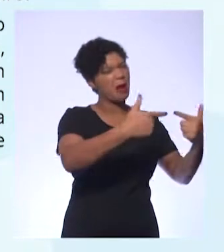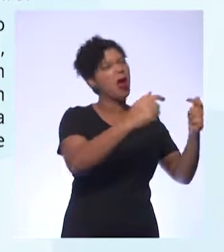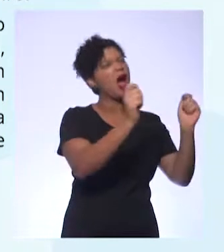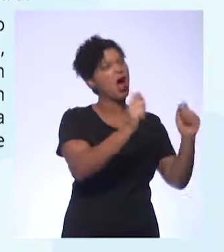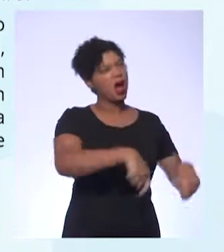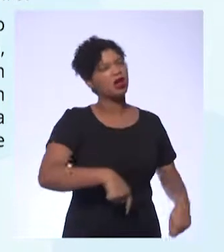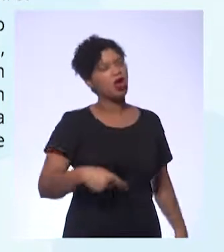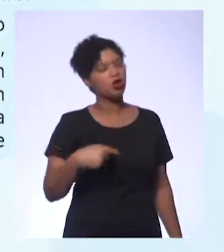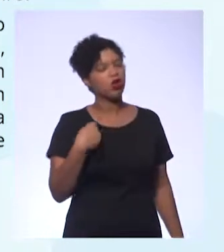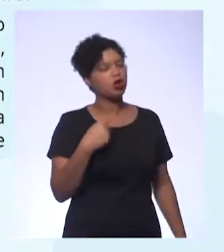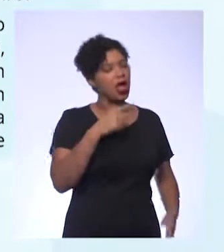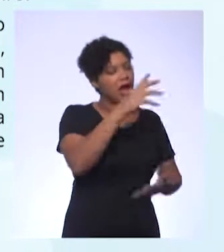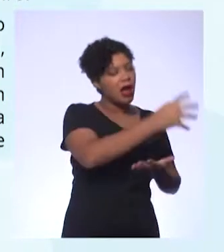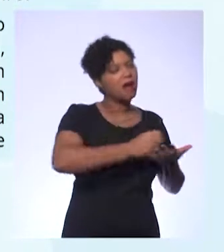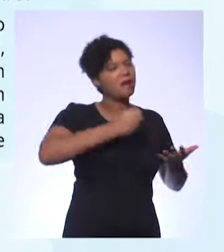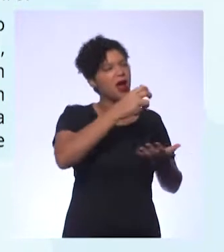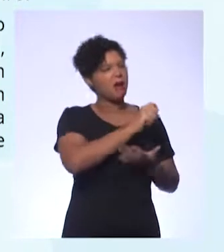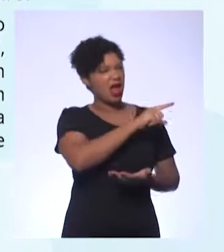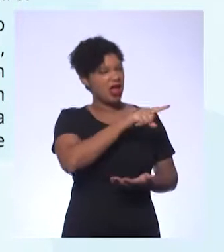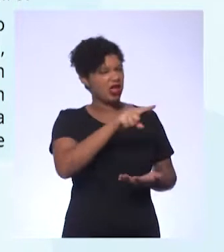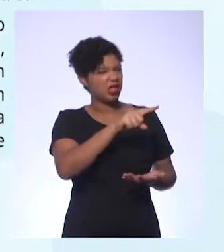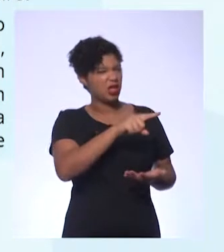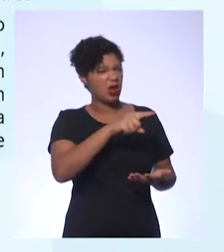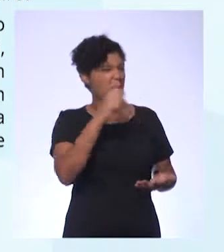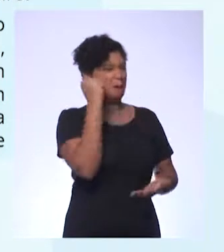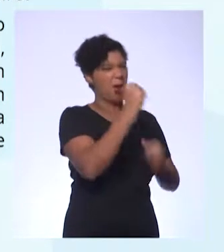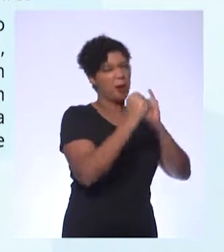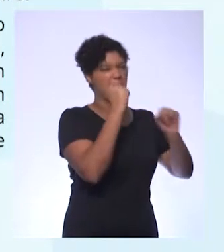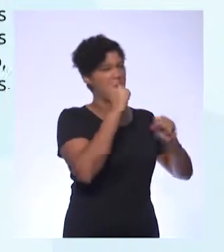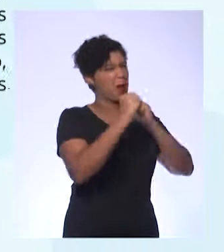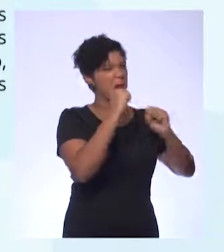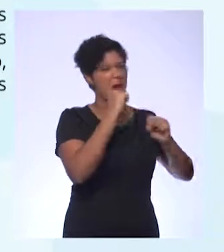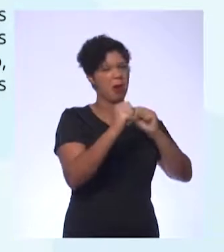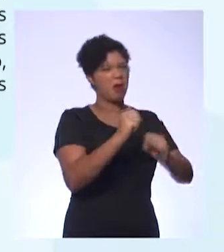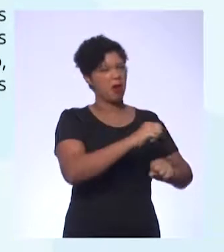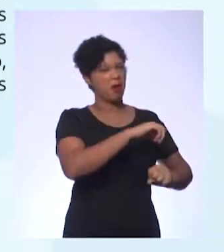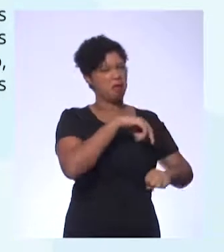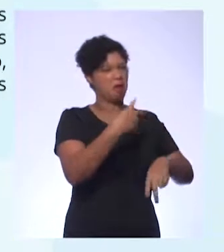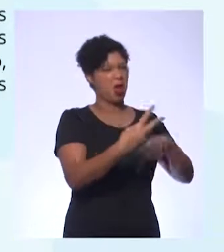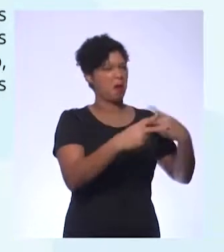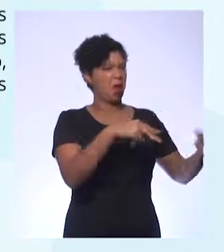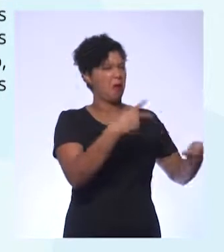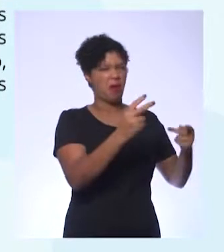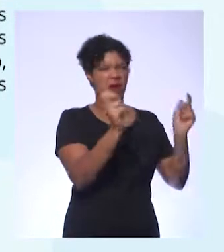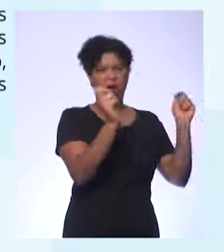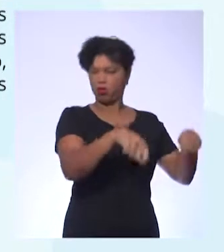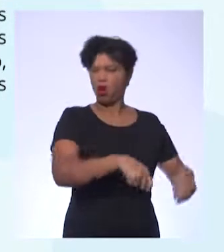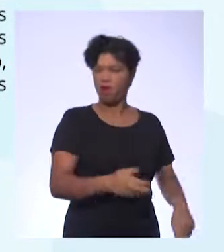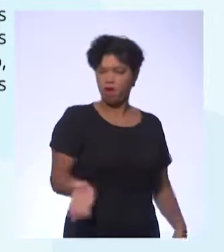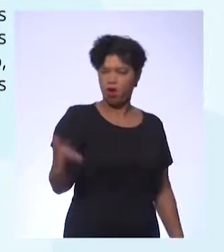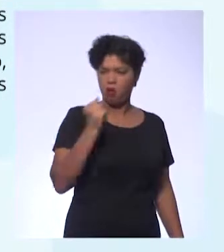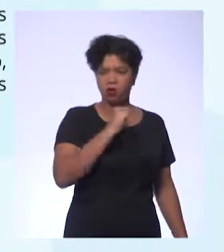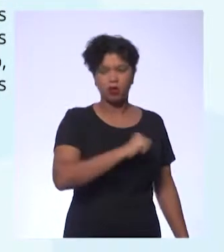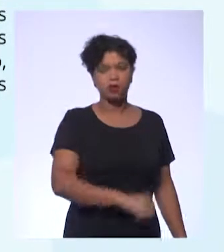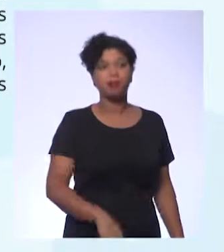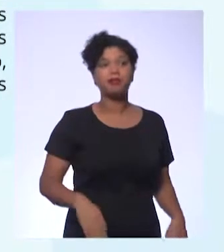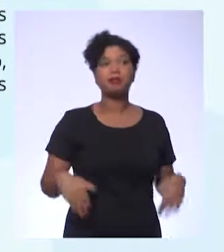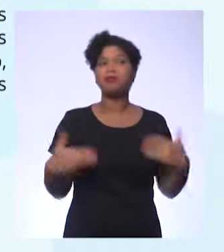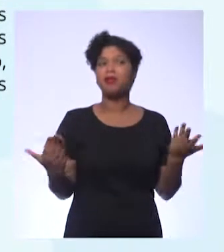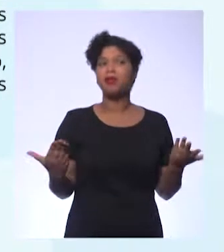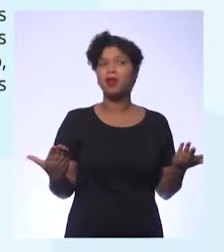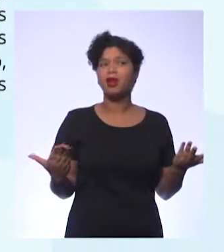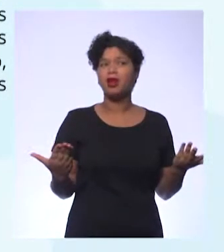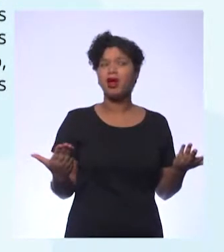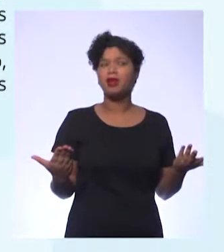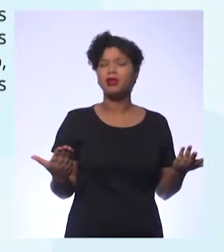quem tira tão má raça da face da terra. Então é um trechinho lido, vamos continuando. Quais gigantes,